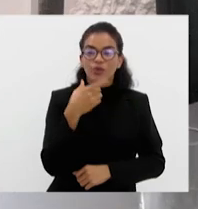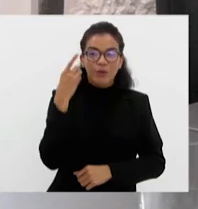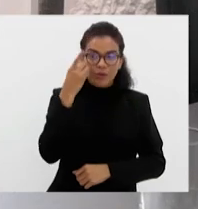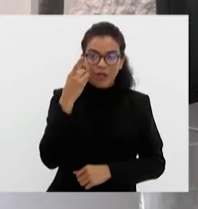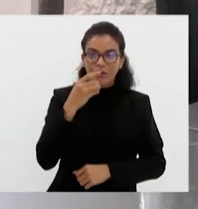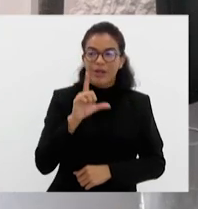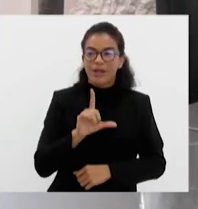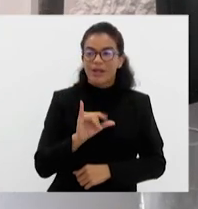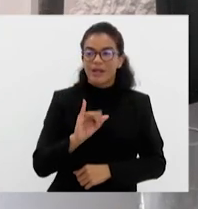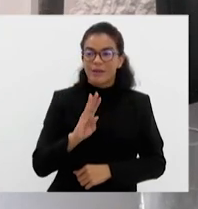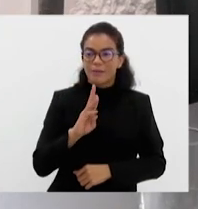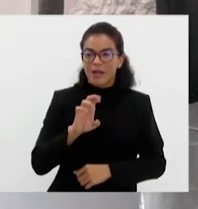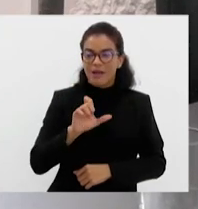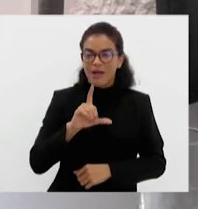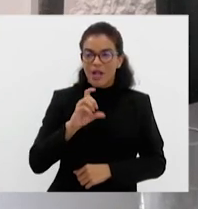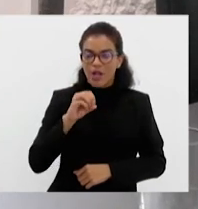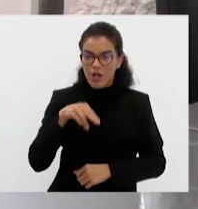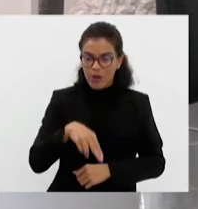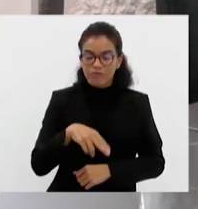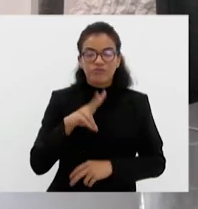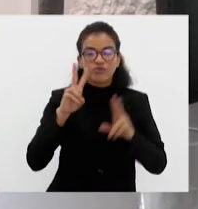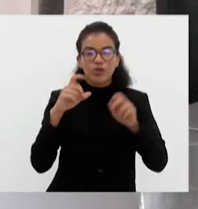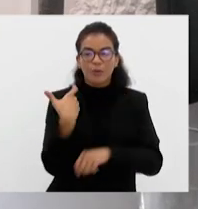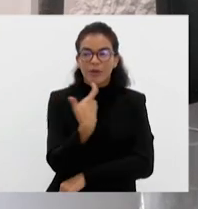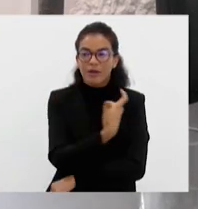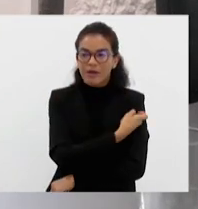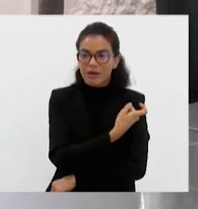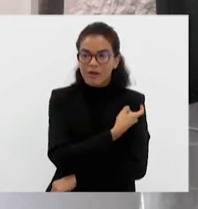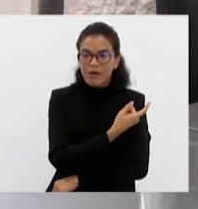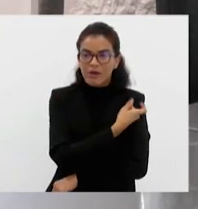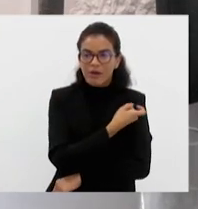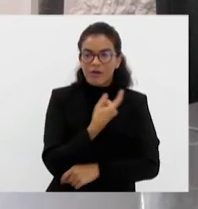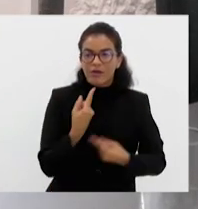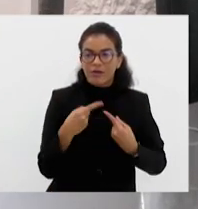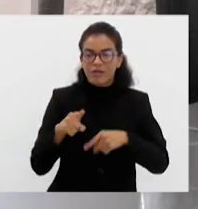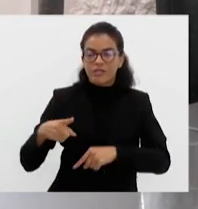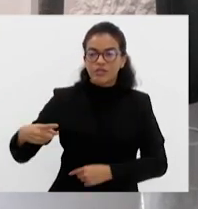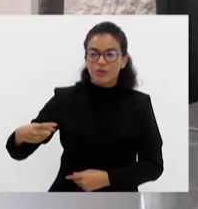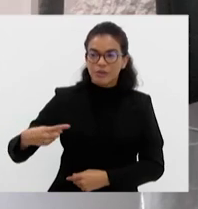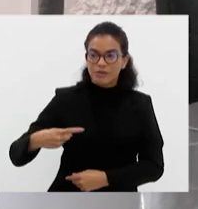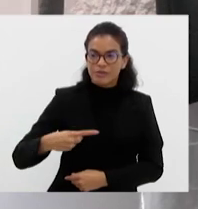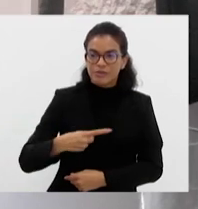que institui a campanha de conscientização sobre a vacinação contra